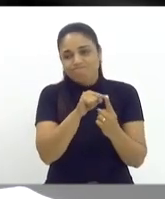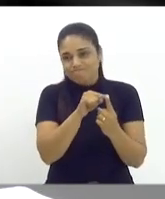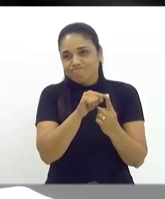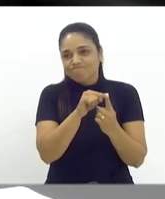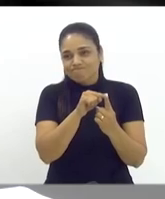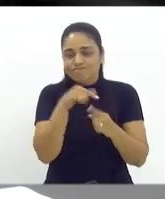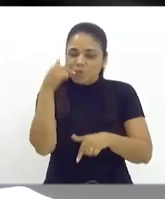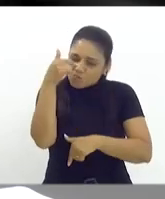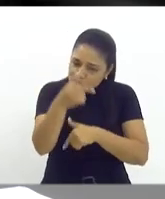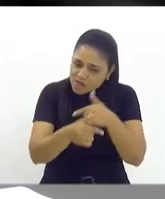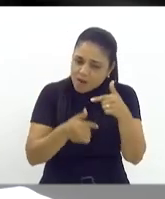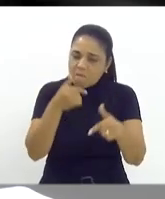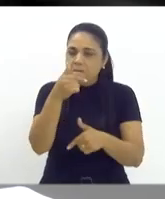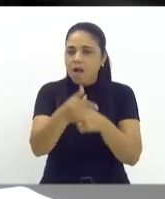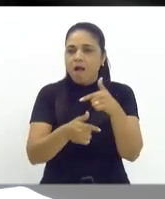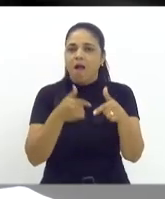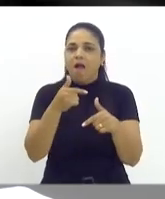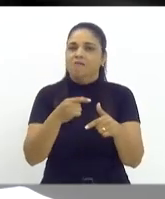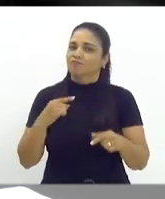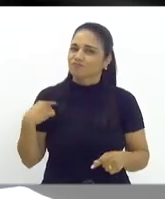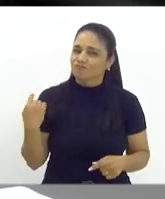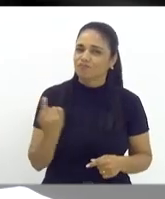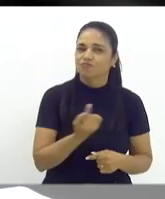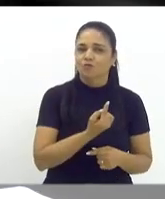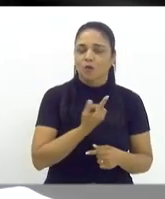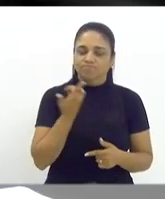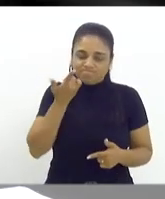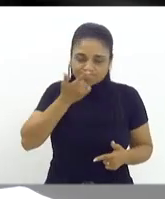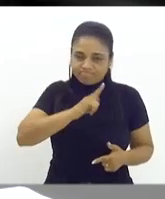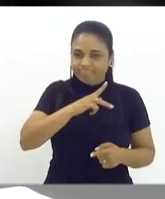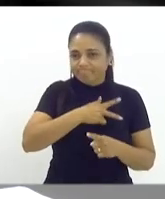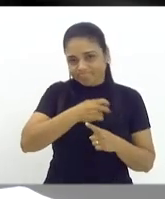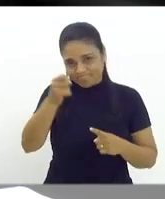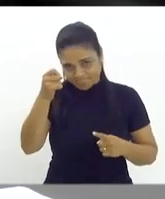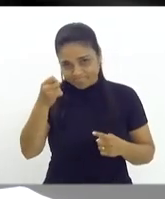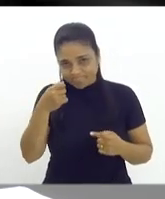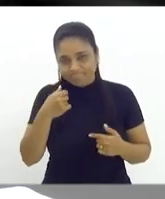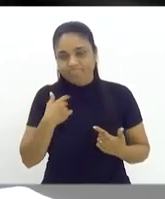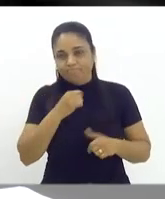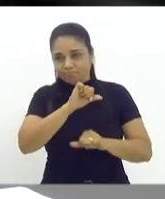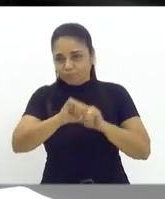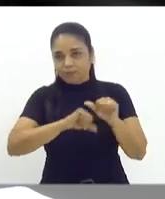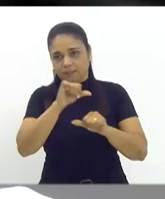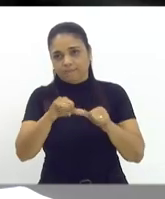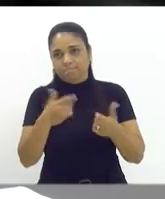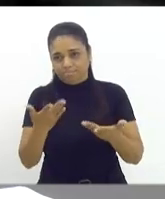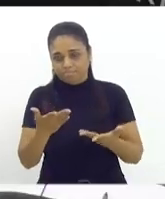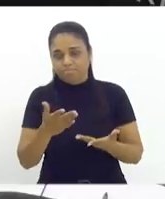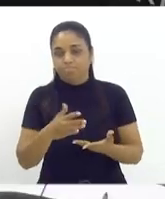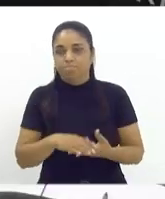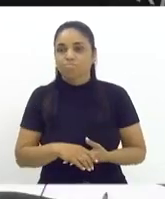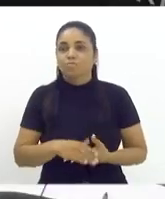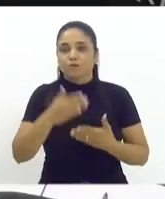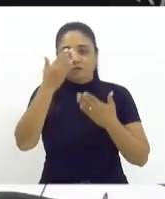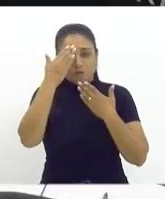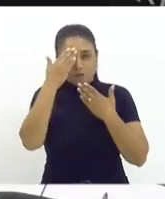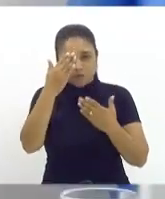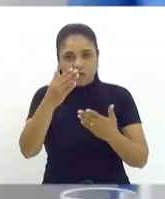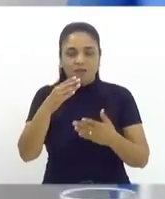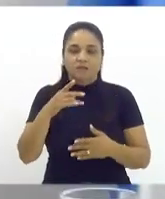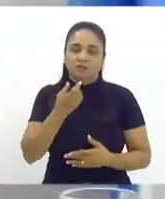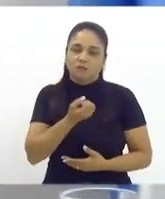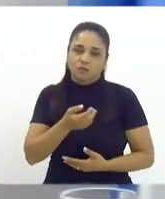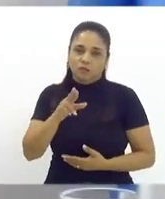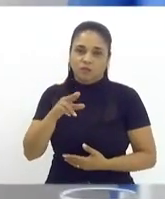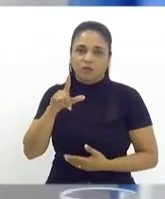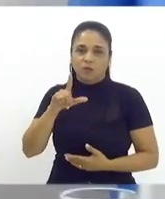um grande trabalho de todos nós a vencer me parece que é isso muito obrigada Doutora Luciana